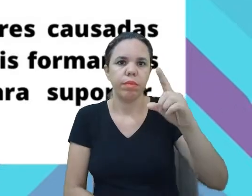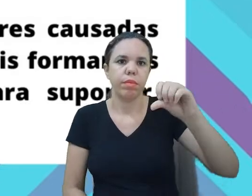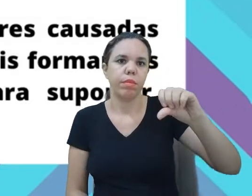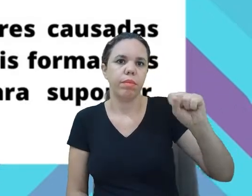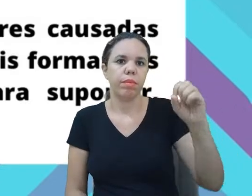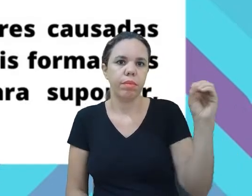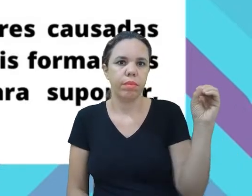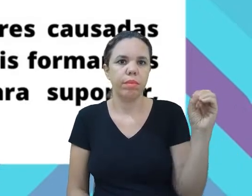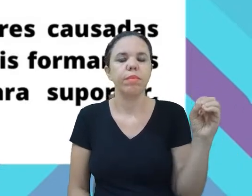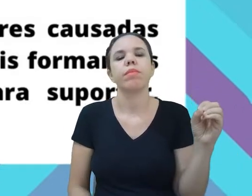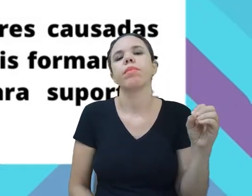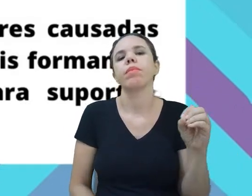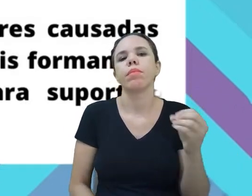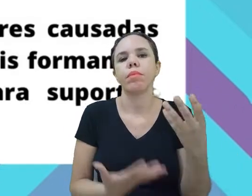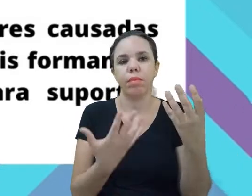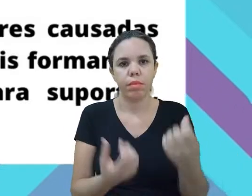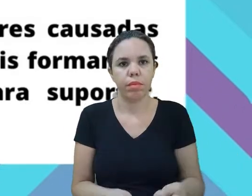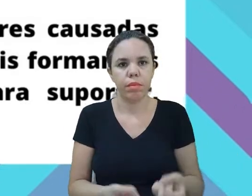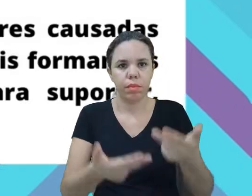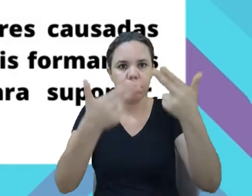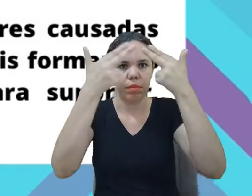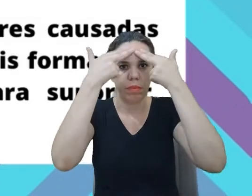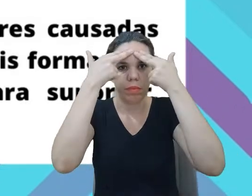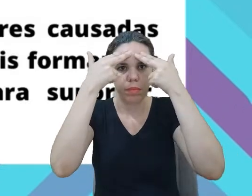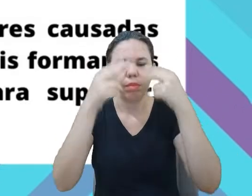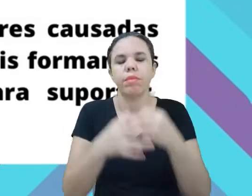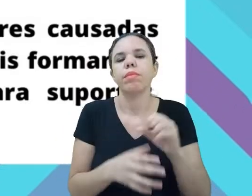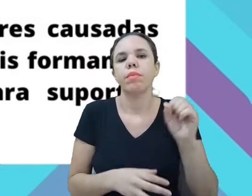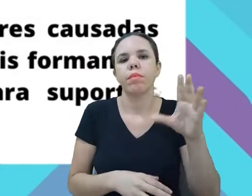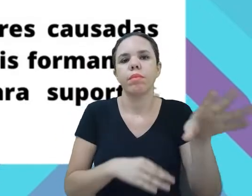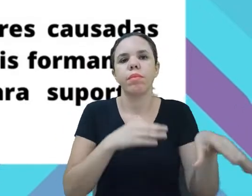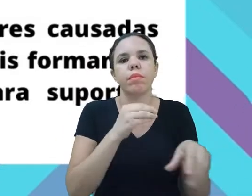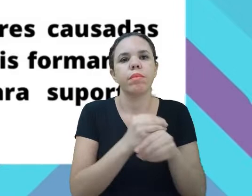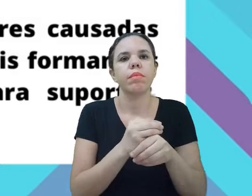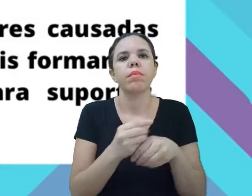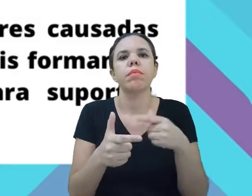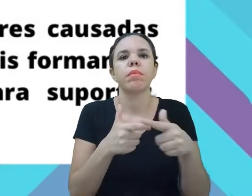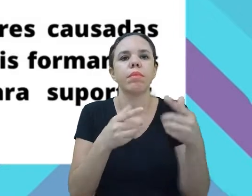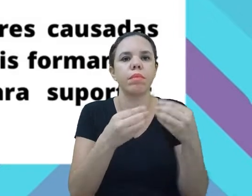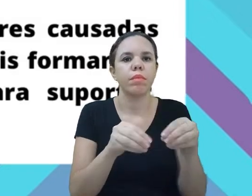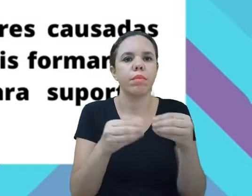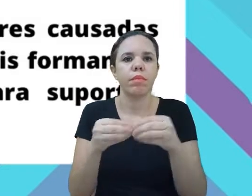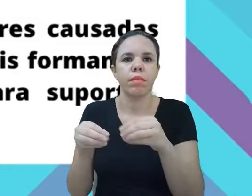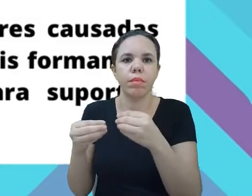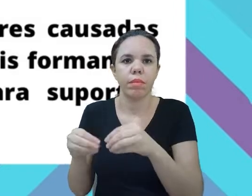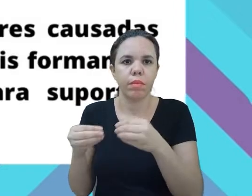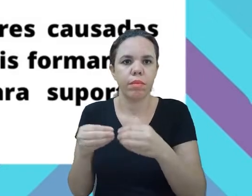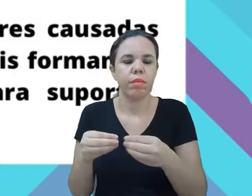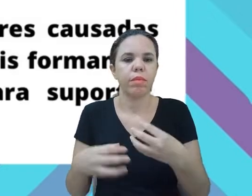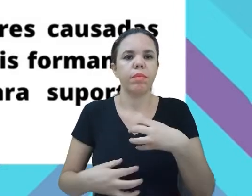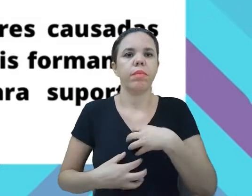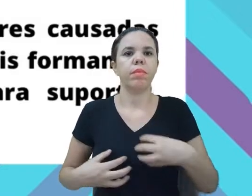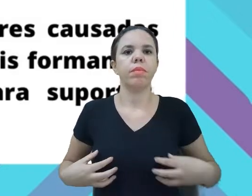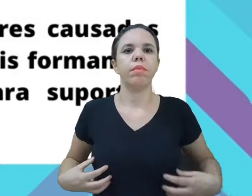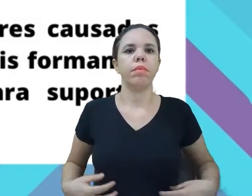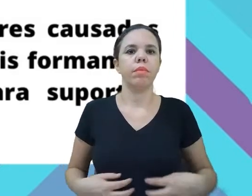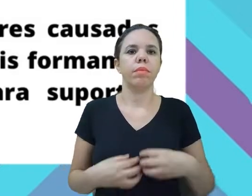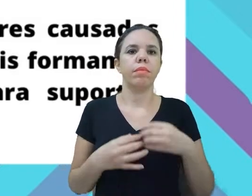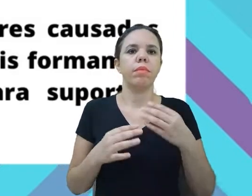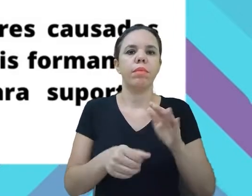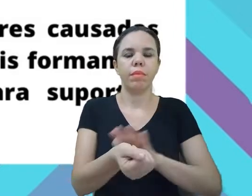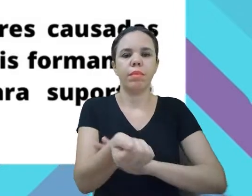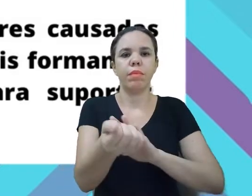em 1980, a concepção de trauma pode incluir qualquer dano causado ao